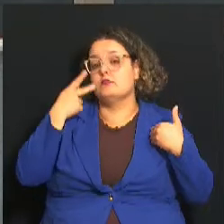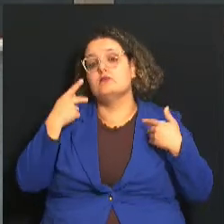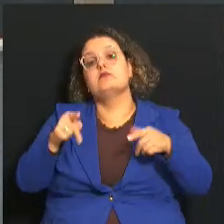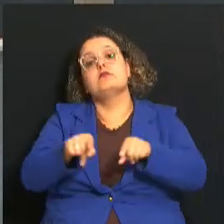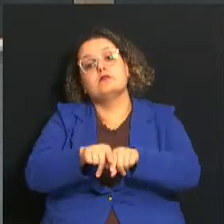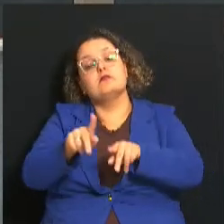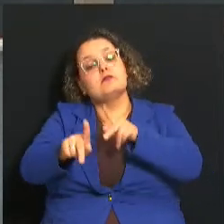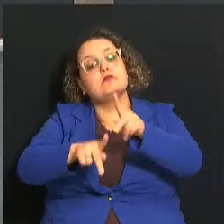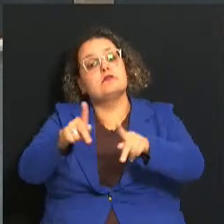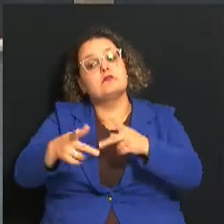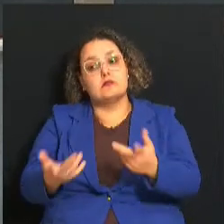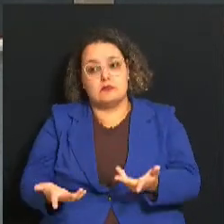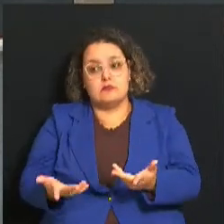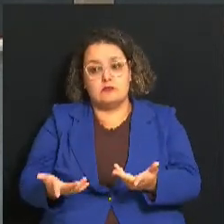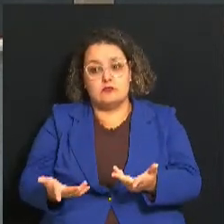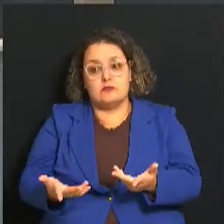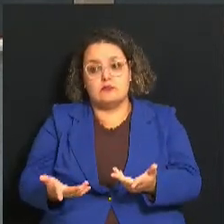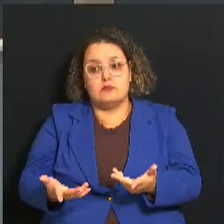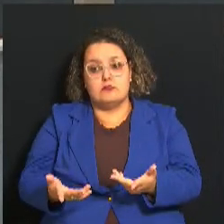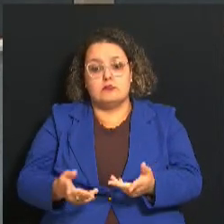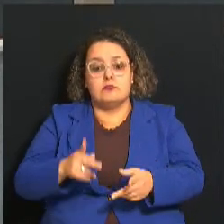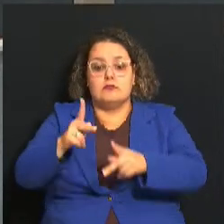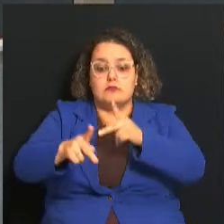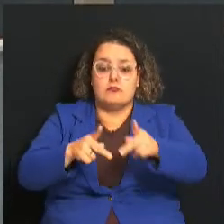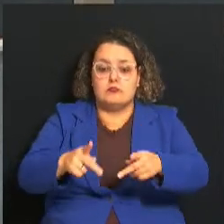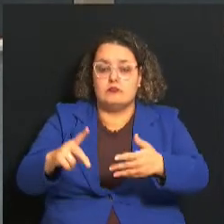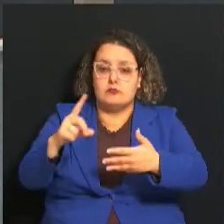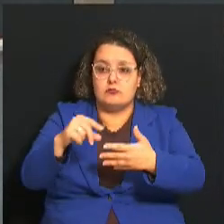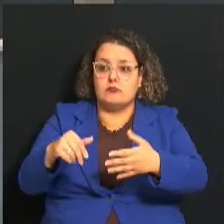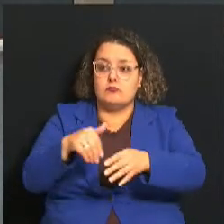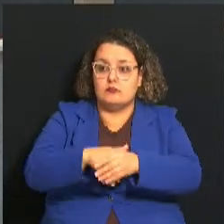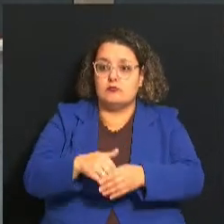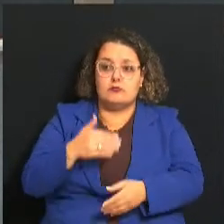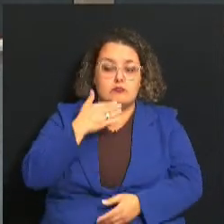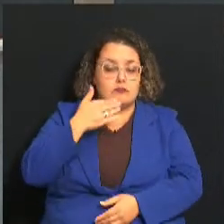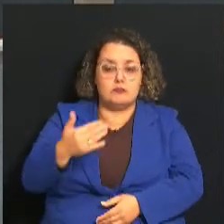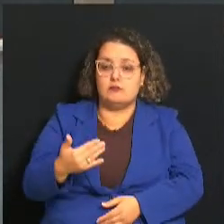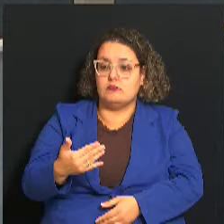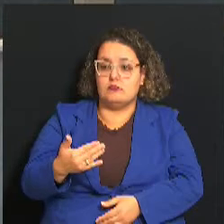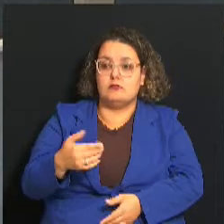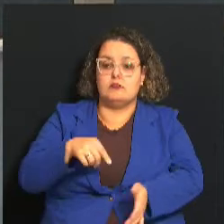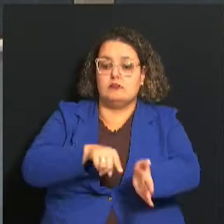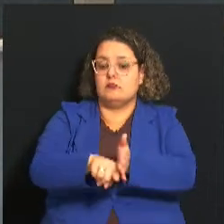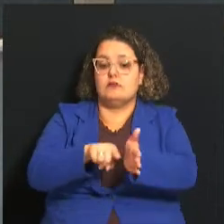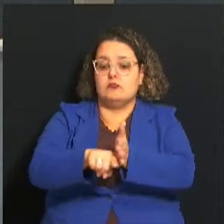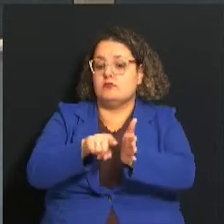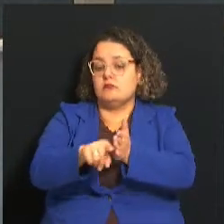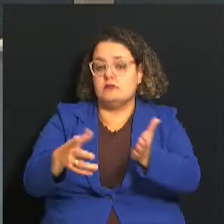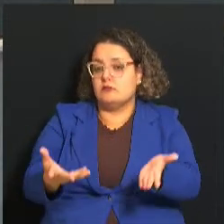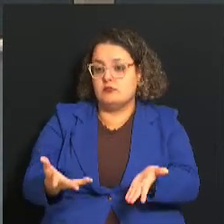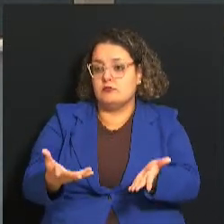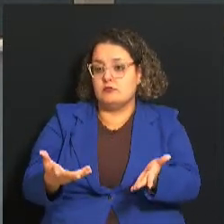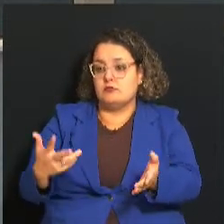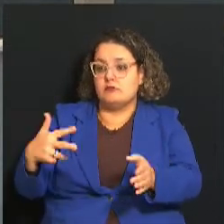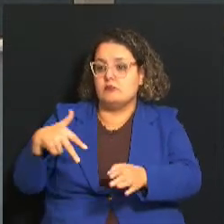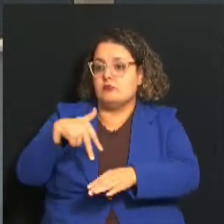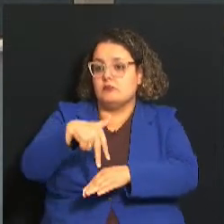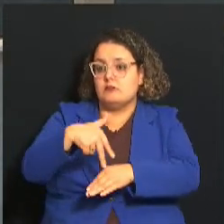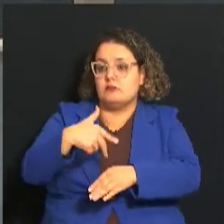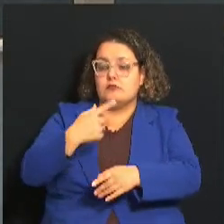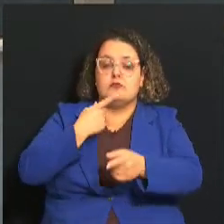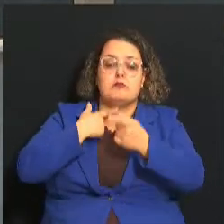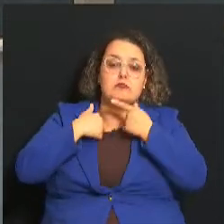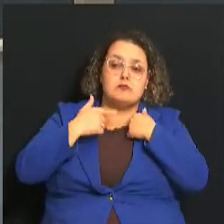A população coloca lá os vereadores e, se não cobra, não pergunta ou não expõe as necessidades e